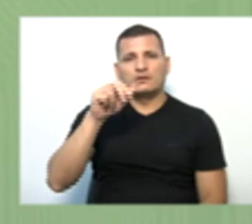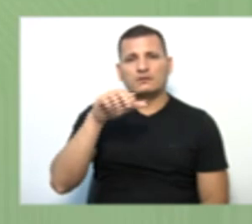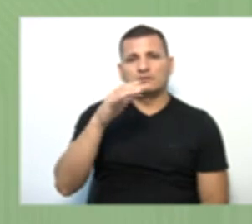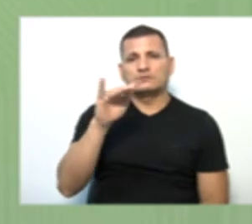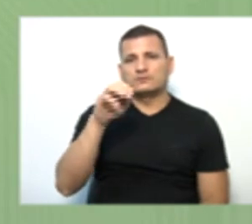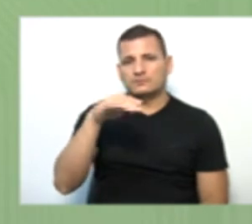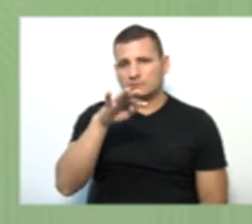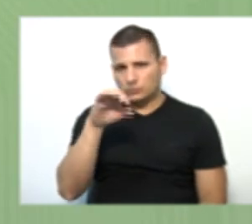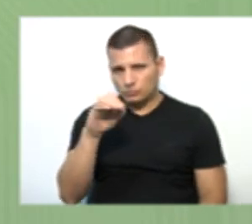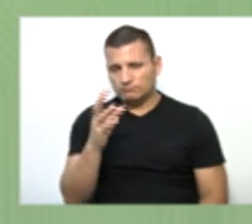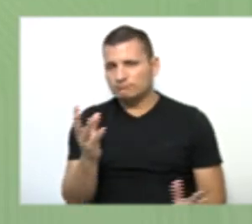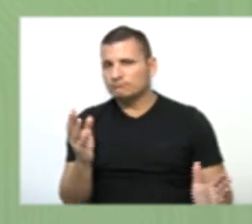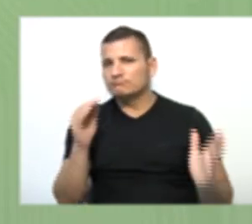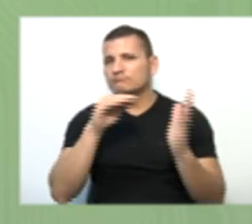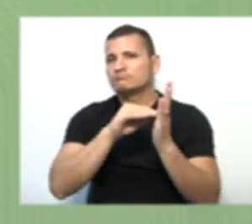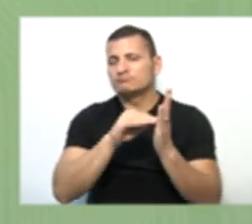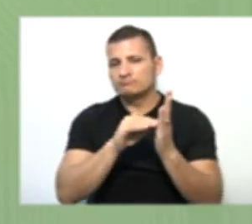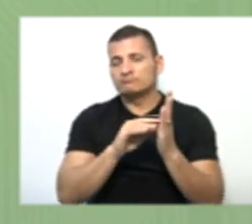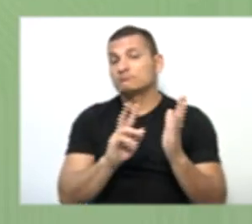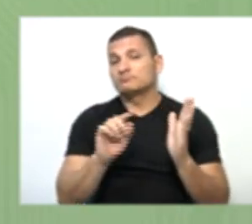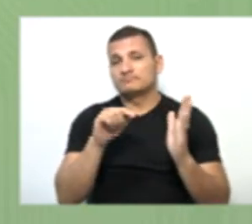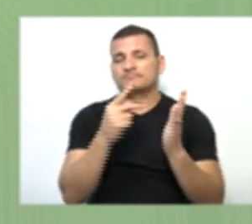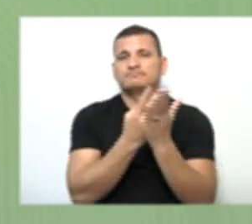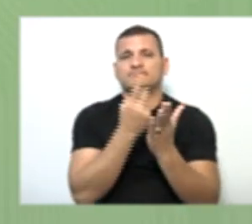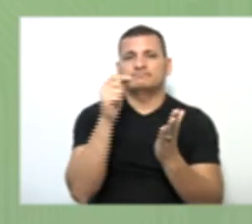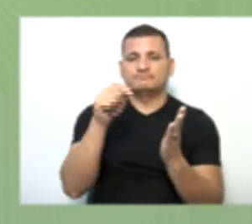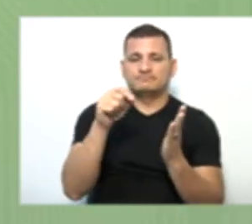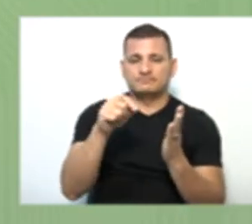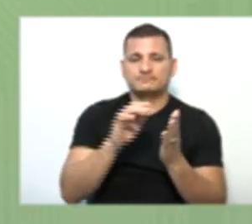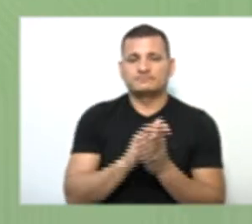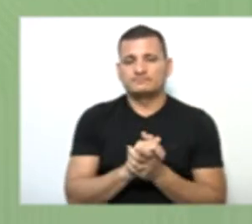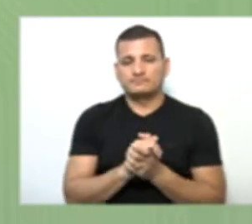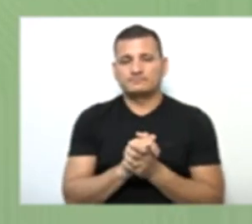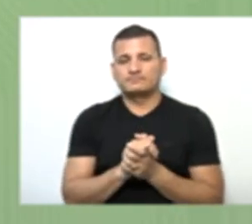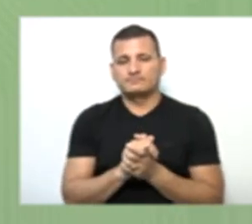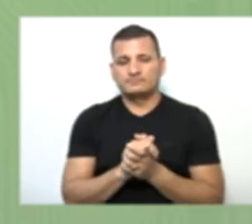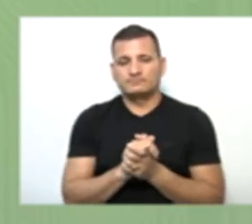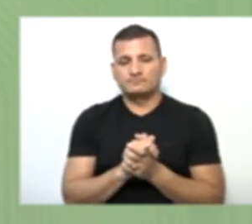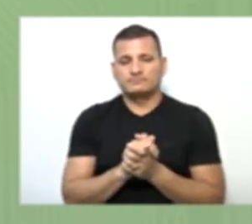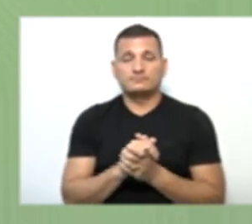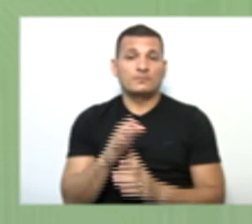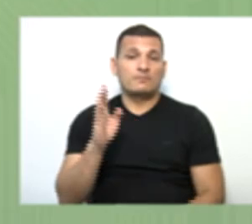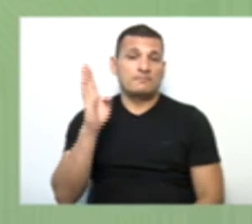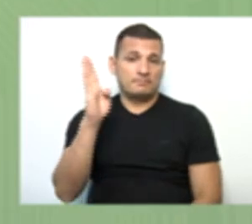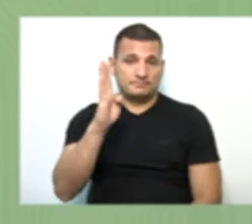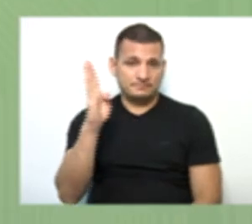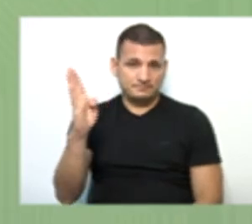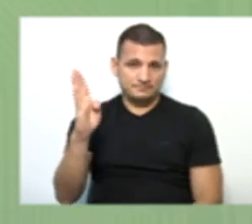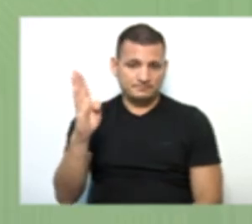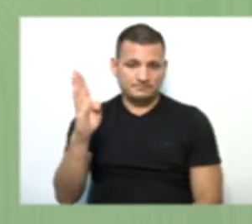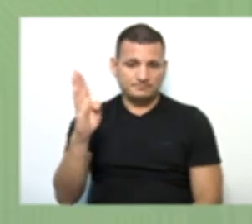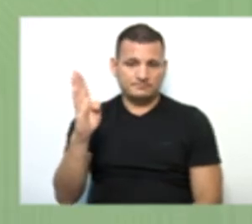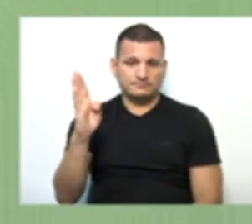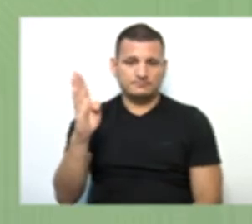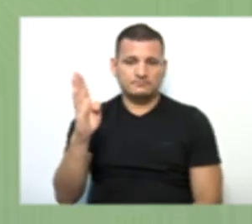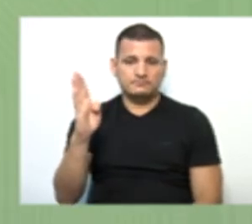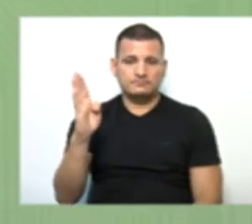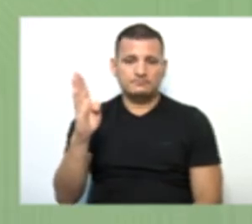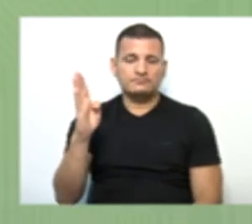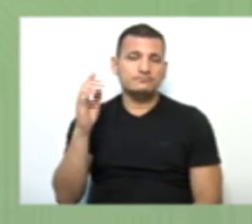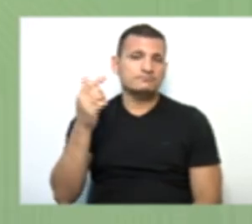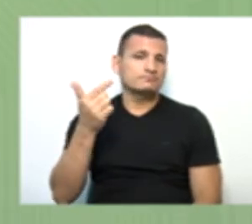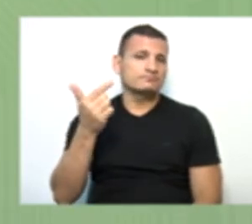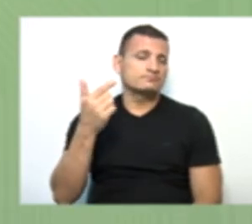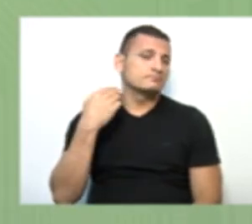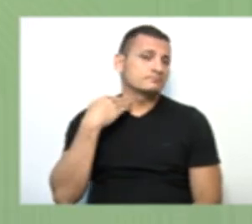no lançamento de primeira fórmula, acontece o quê? Um débito, Banco do Brasil, conta movimento no valor de 20